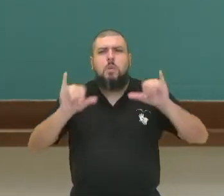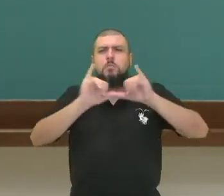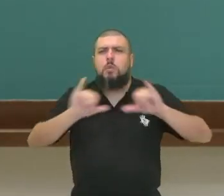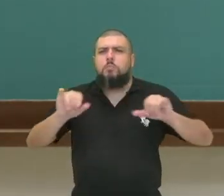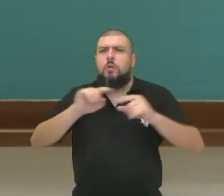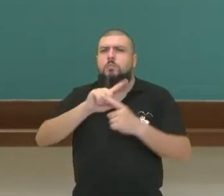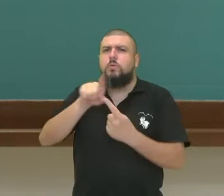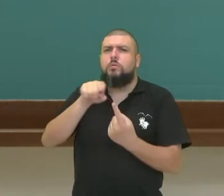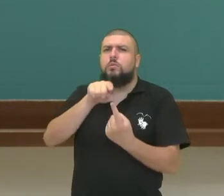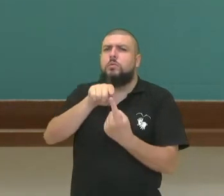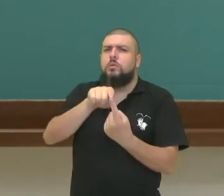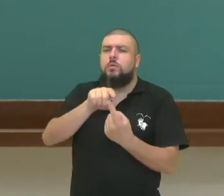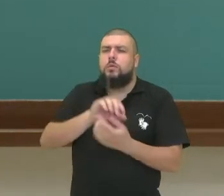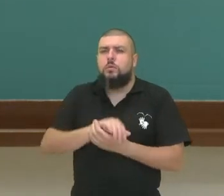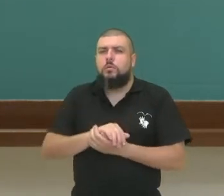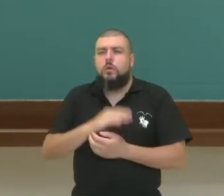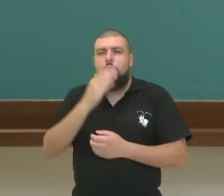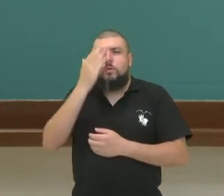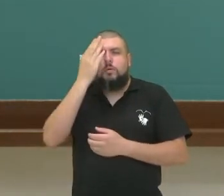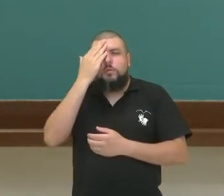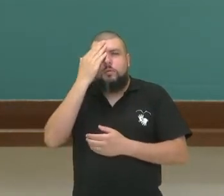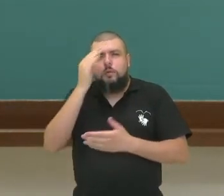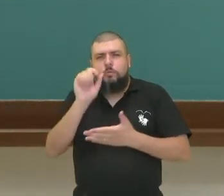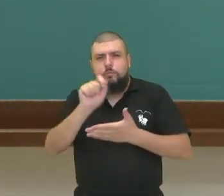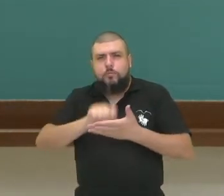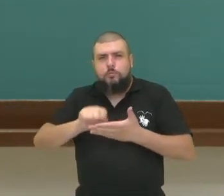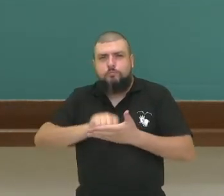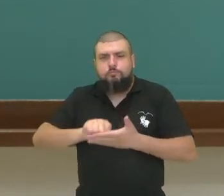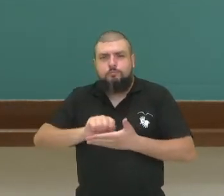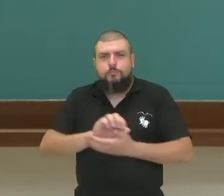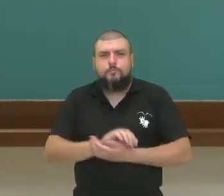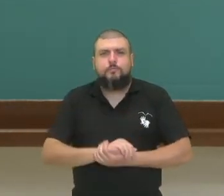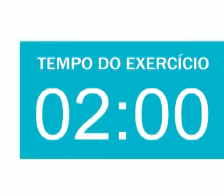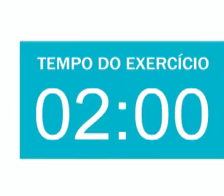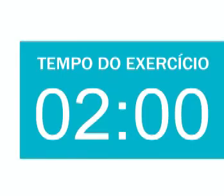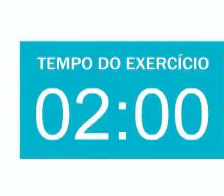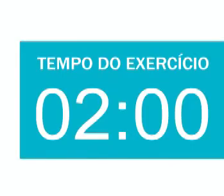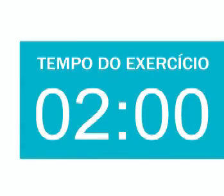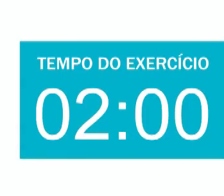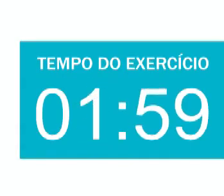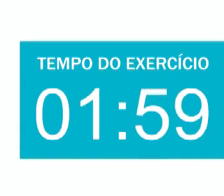governo? Vocês vão ter aí um tempinho para pensar e eu já retorno.